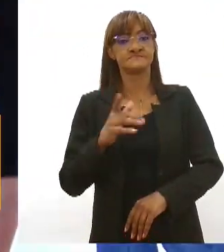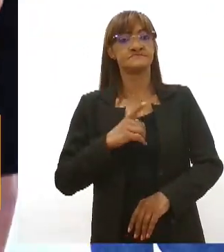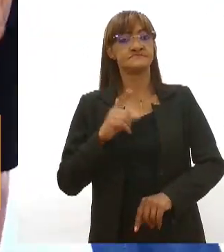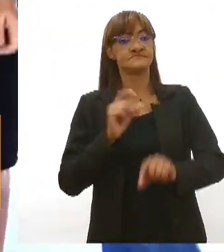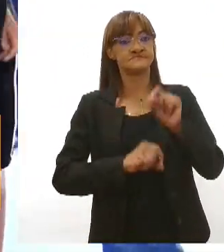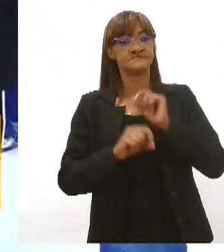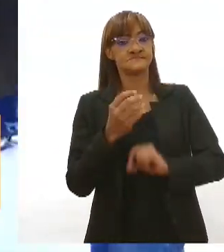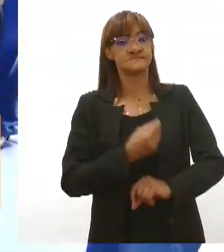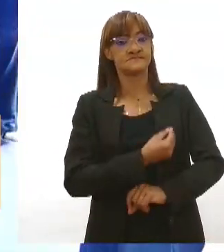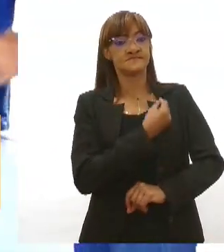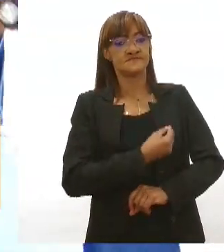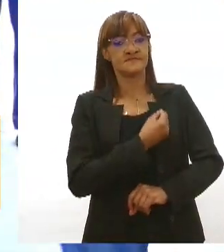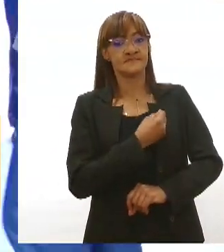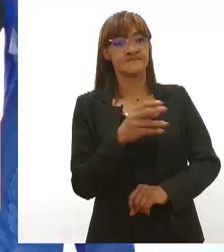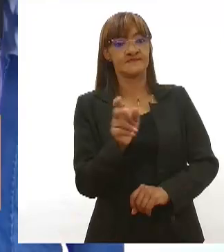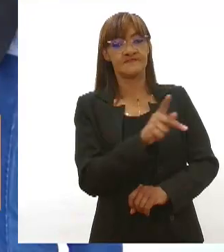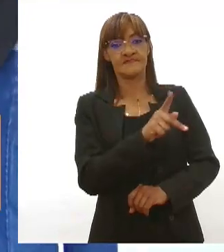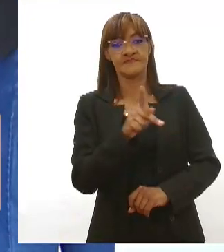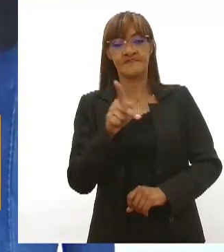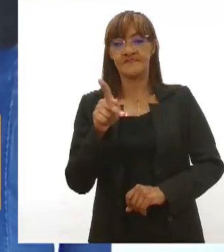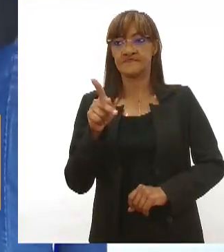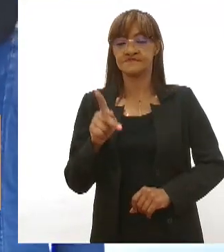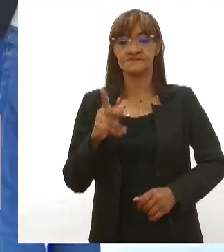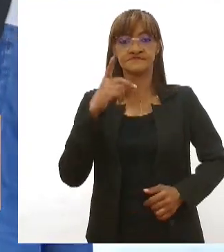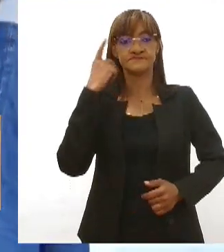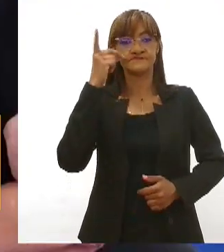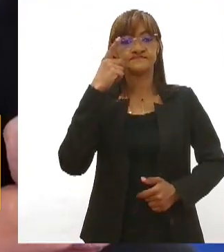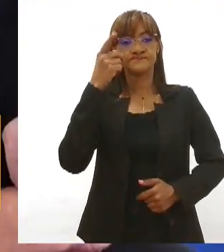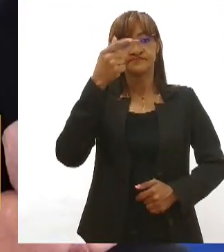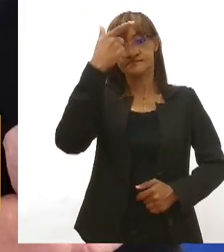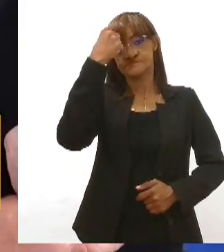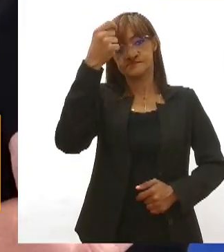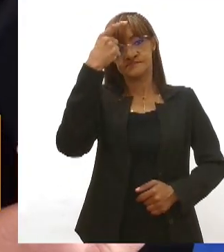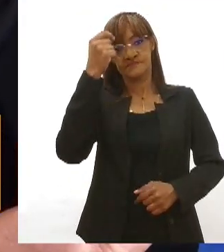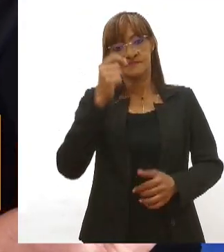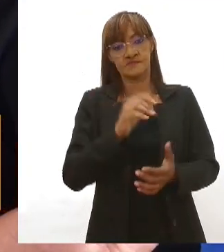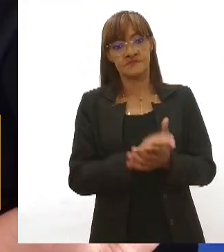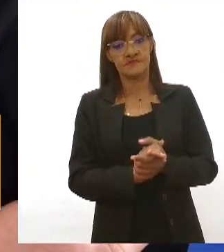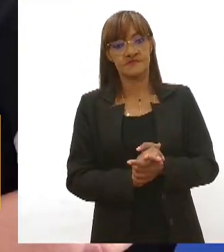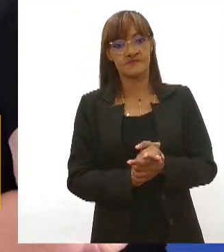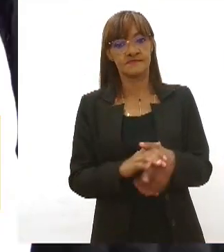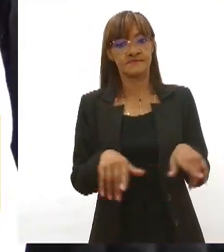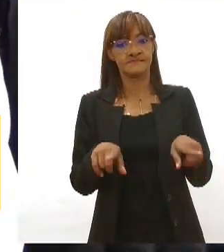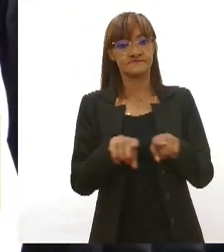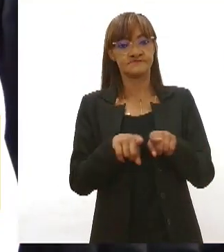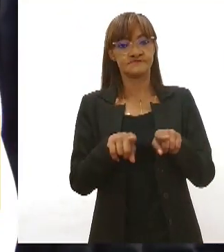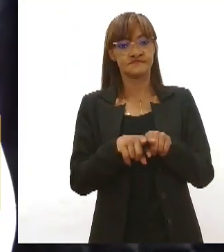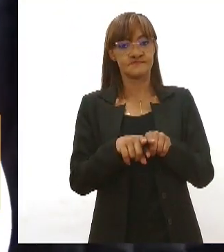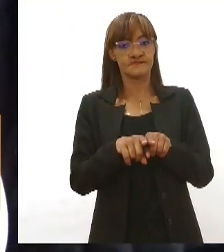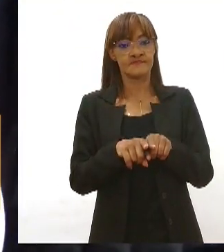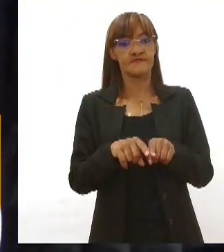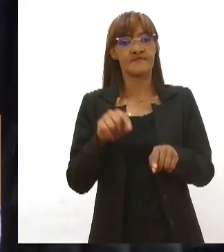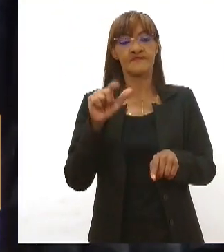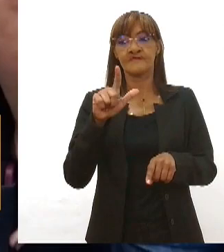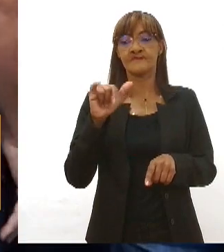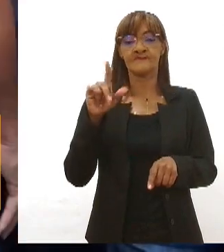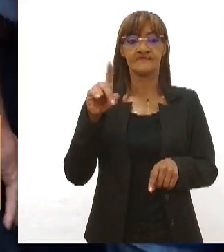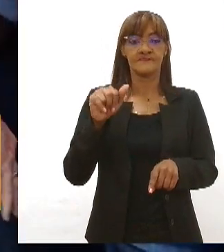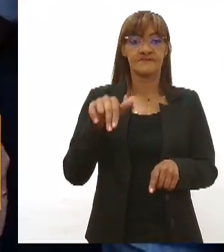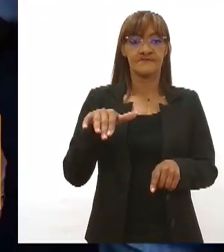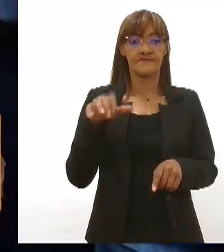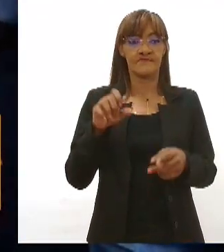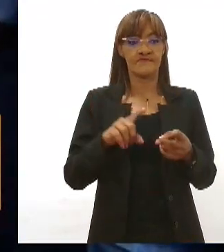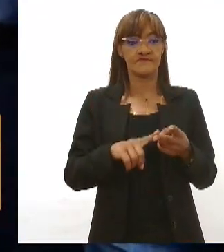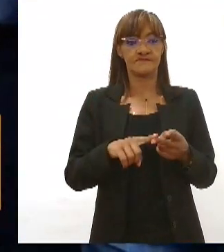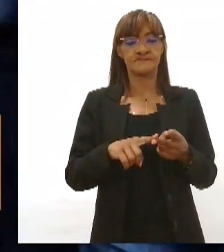do presidente da Alese, deputado Jefferson Andrade, e dos deputados Lidiane Lucena e Luciano Bispo. Tem um